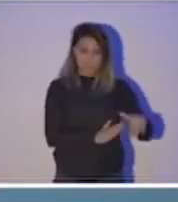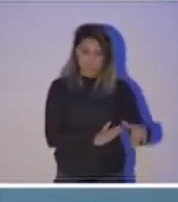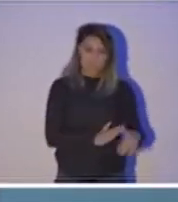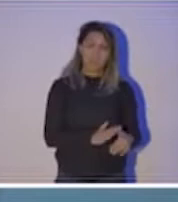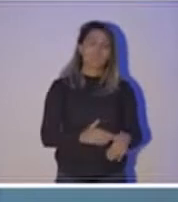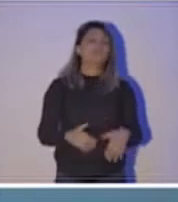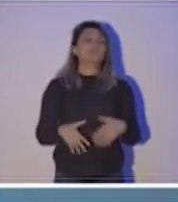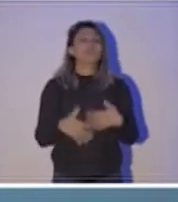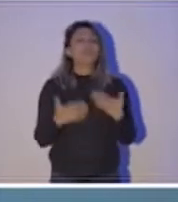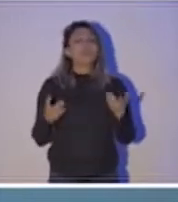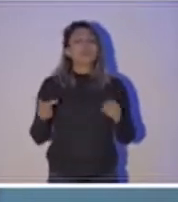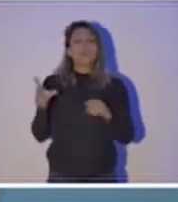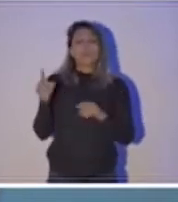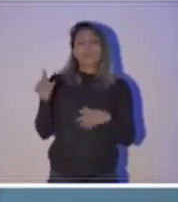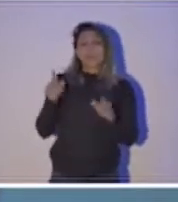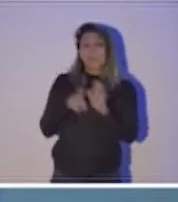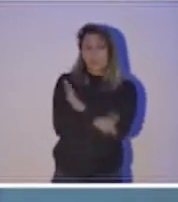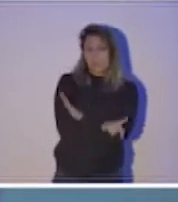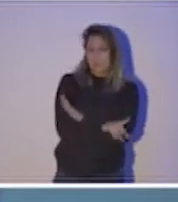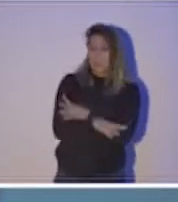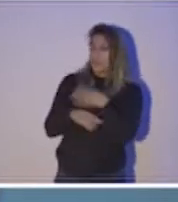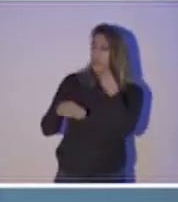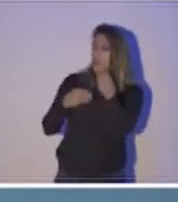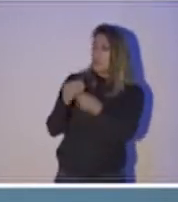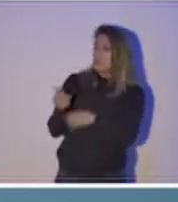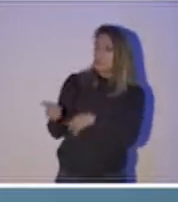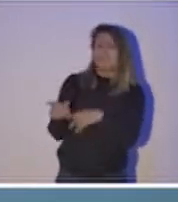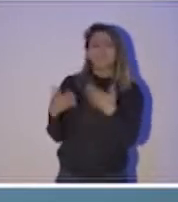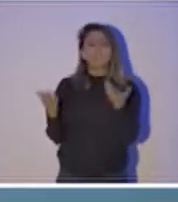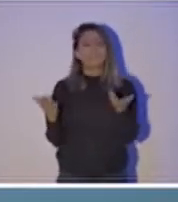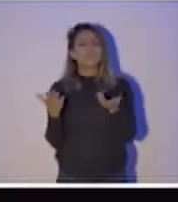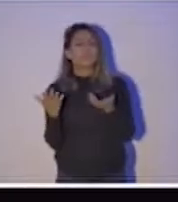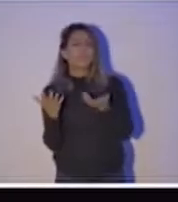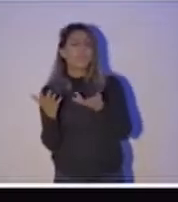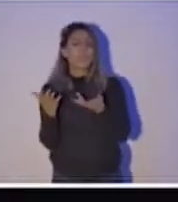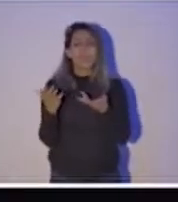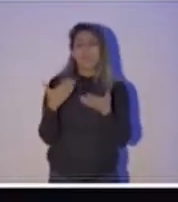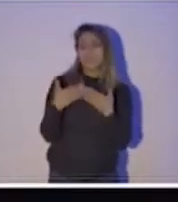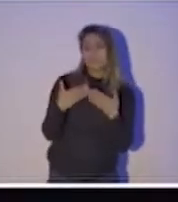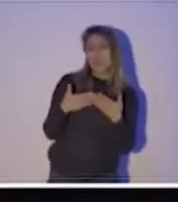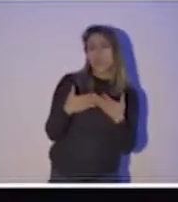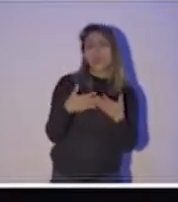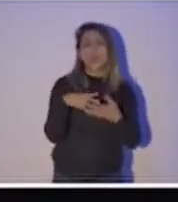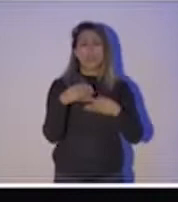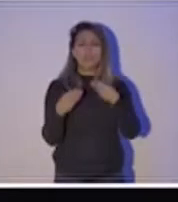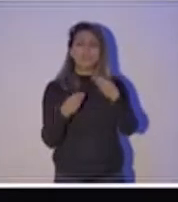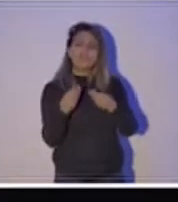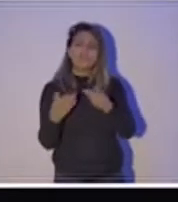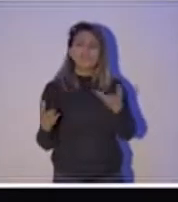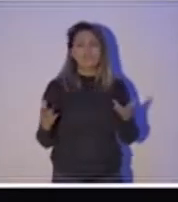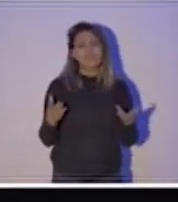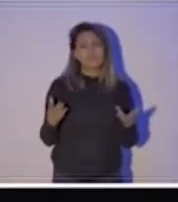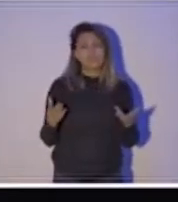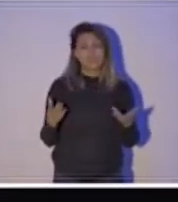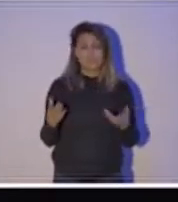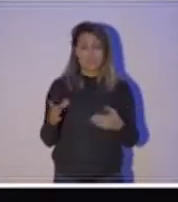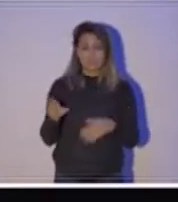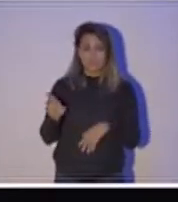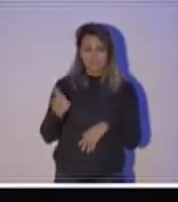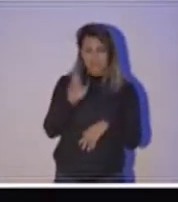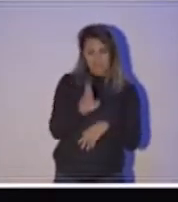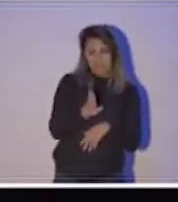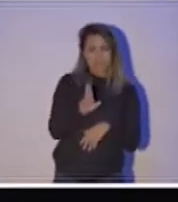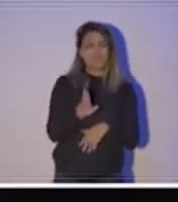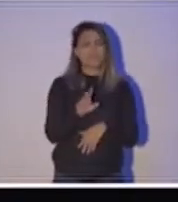e da escola. Quer comentar um pouquinho isso com a gente? Os professores, eles têm que passar confiança para os alunos. E